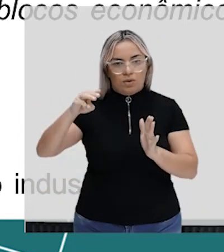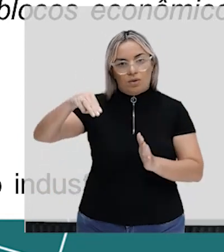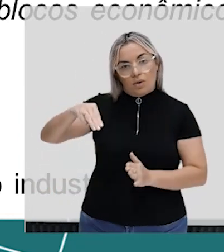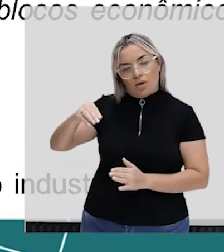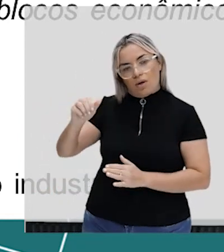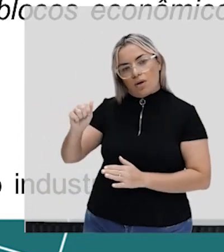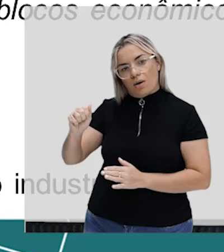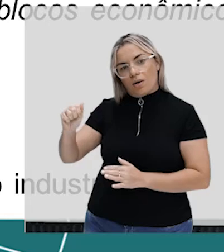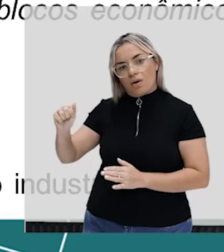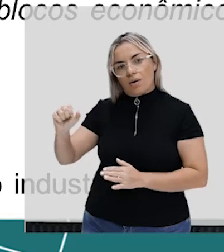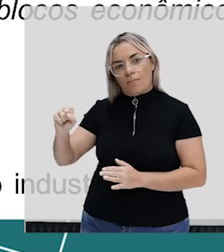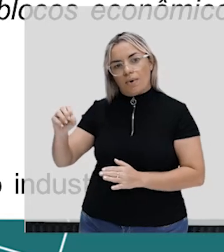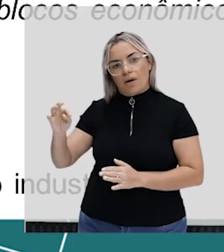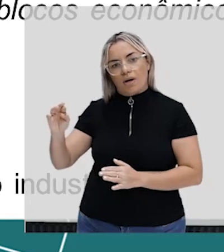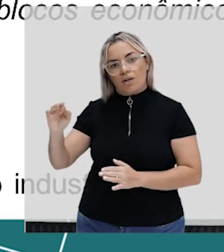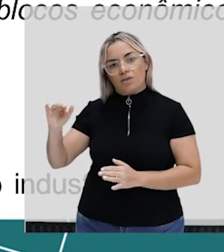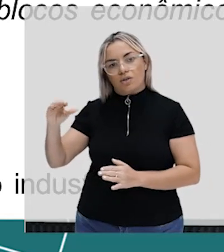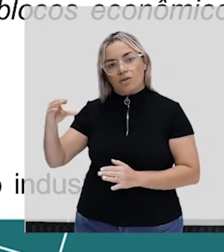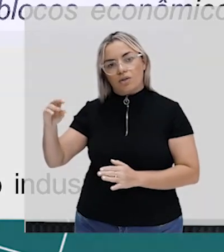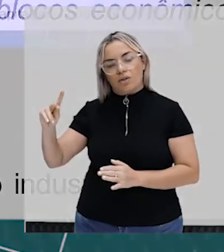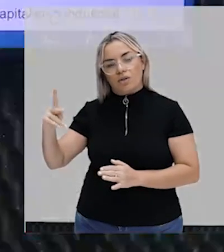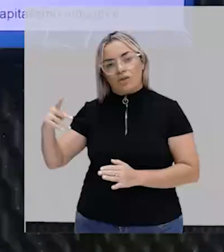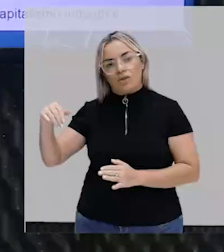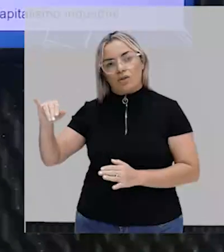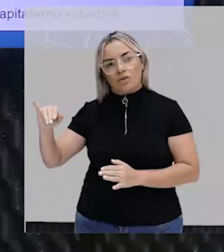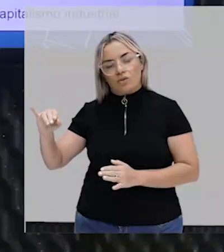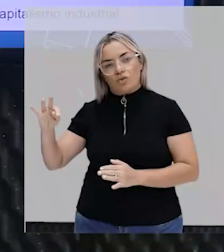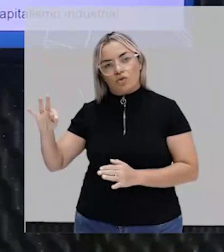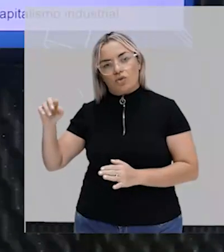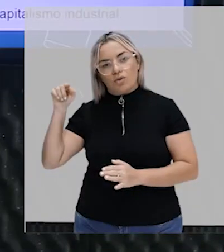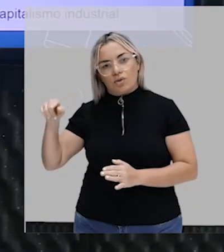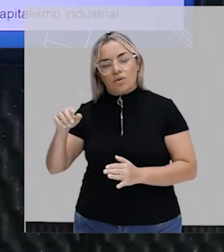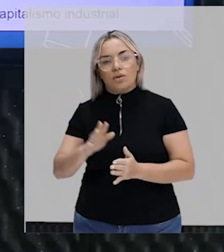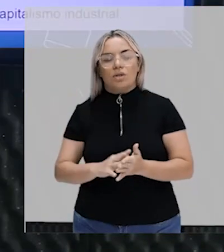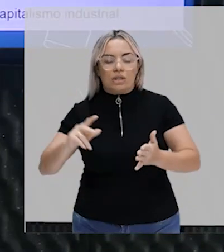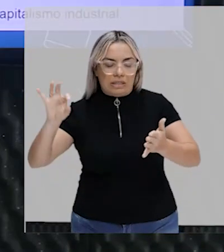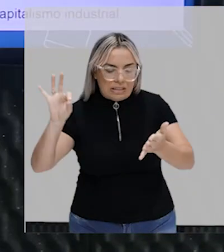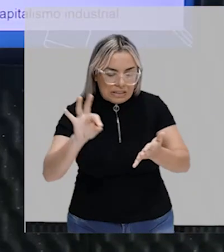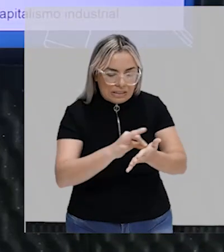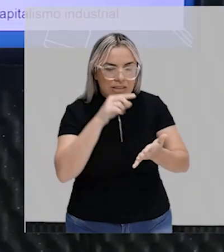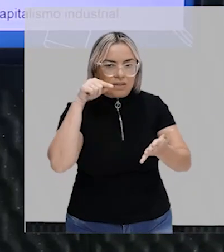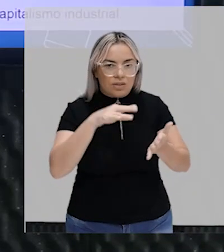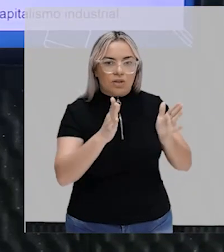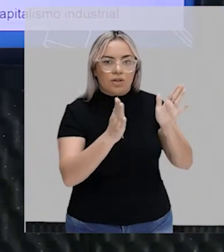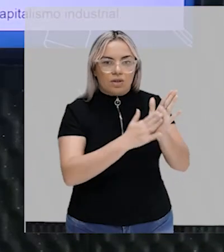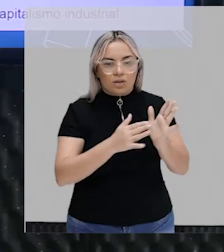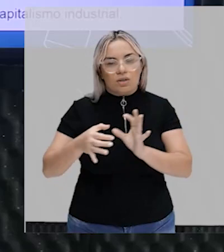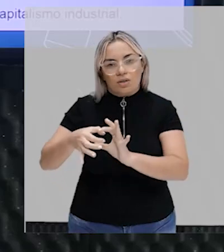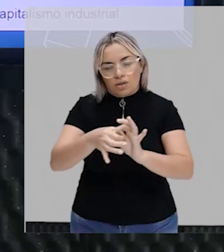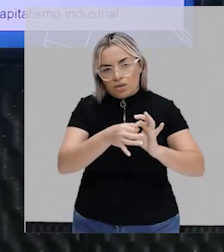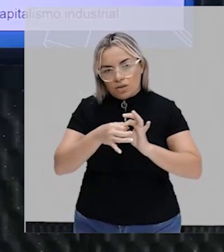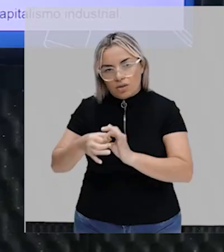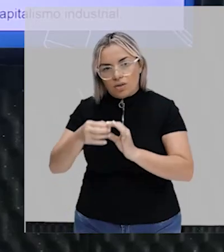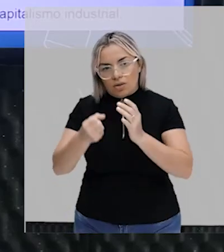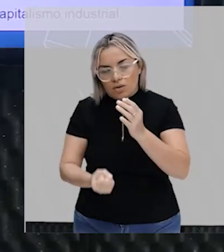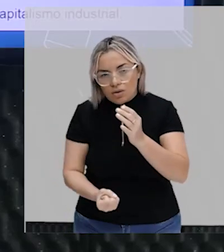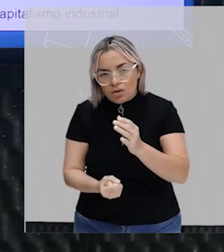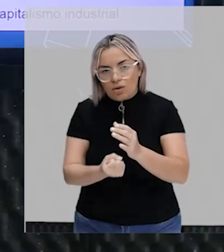Maastricht. Mas o que eu quero te dizer, galera, tá? Os blocos econômicos, eles surgiram de uma necessidade